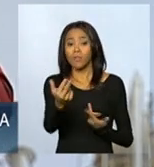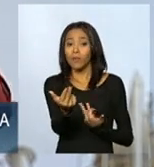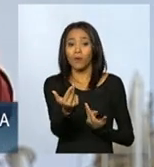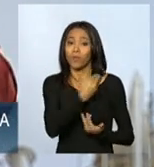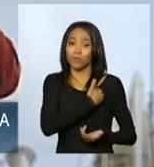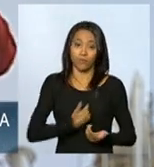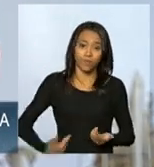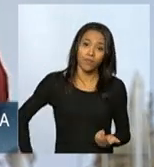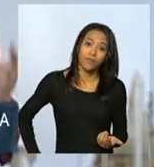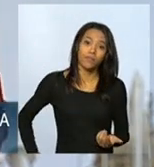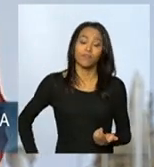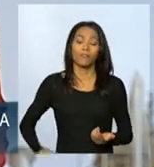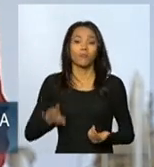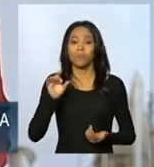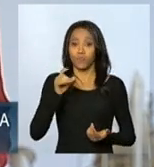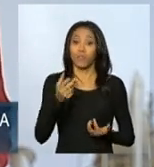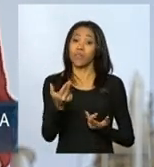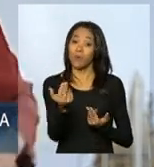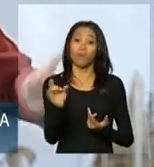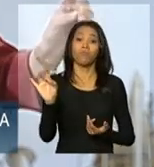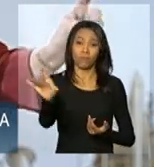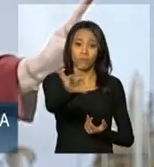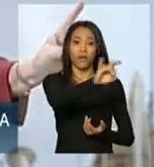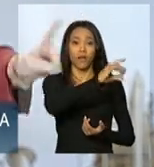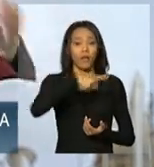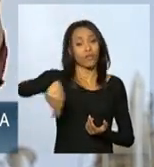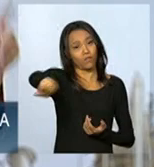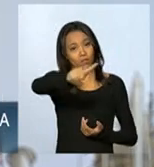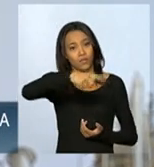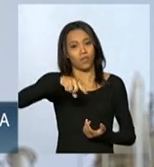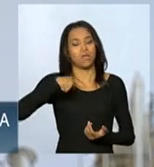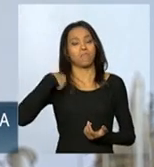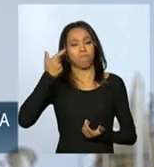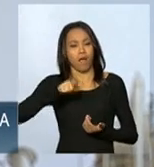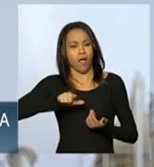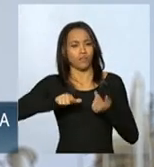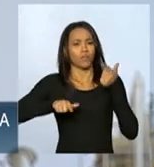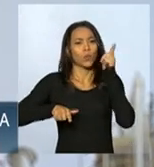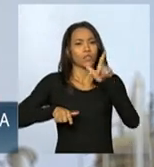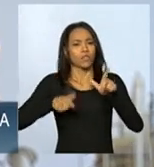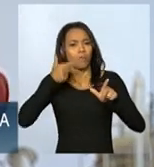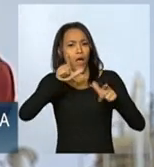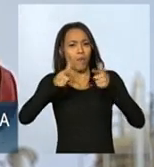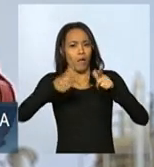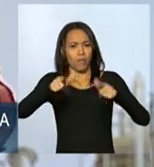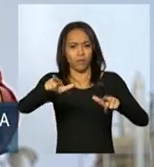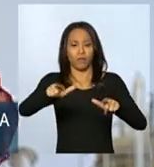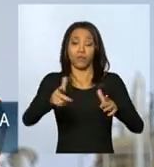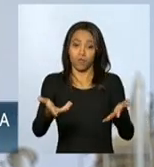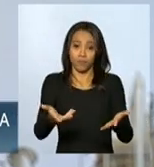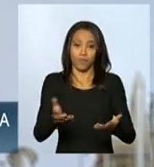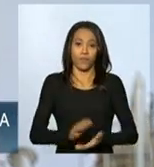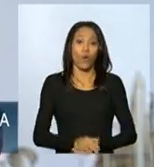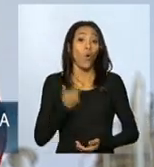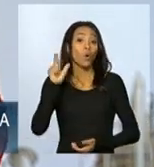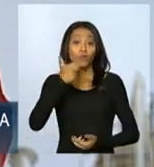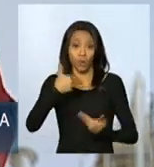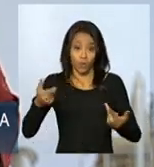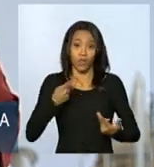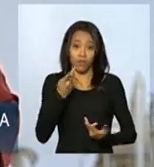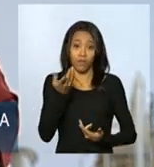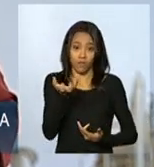governo, vale para cada um de nós. Cada vez a gente tem de conquistar mais. Aí eu quero falar outra